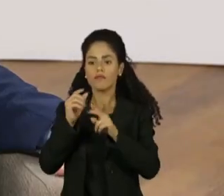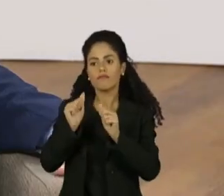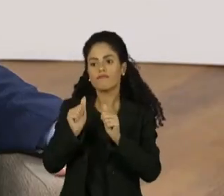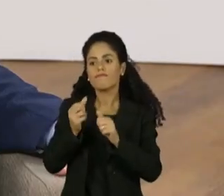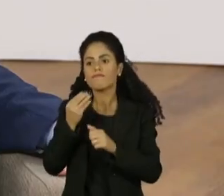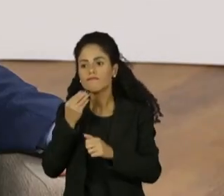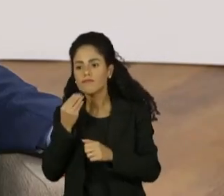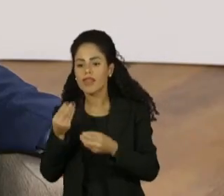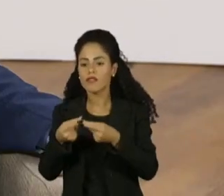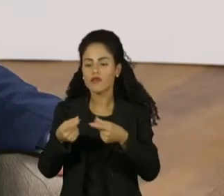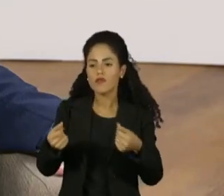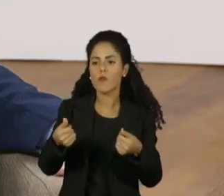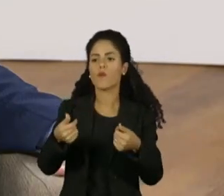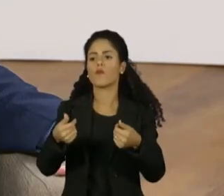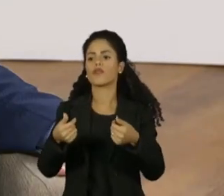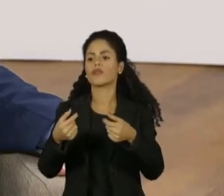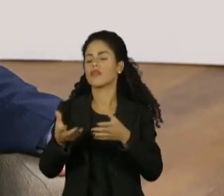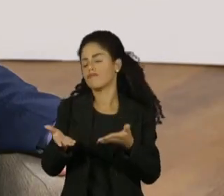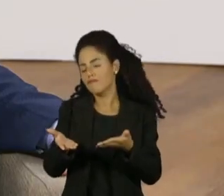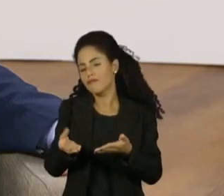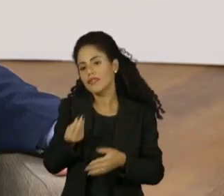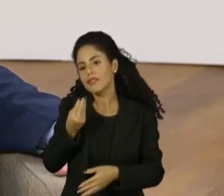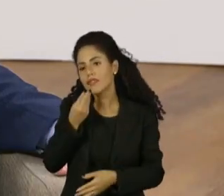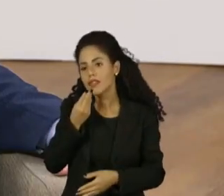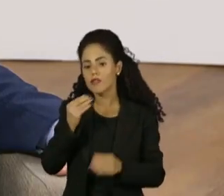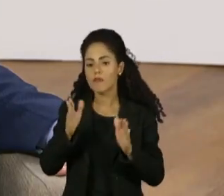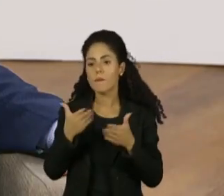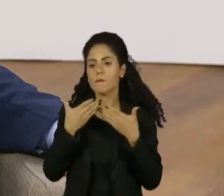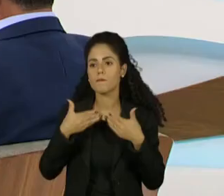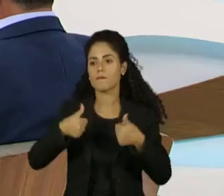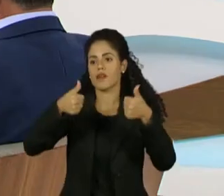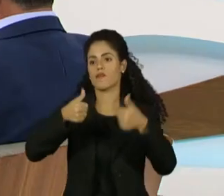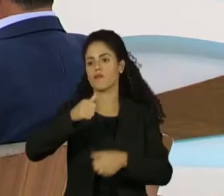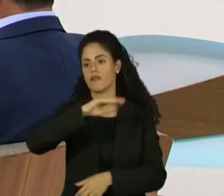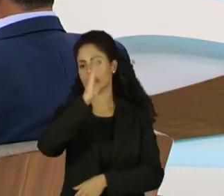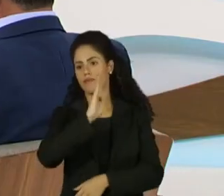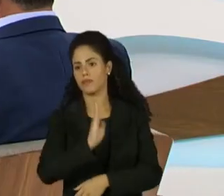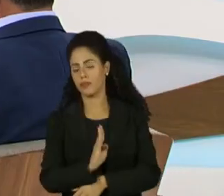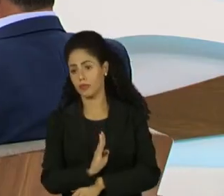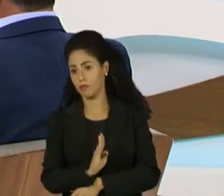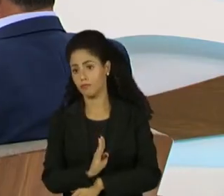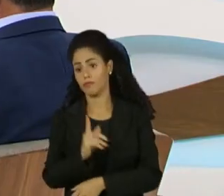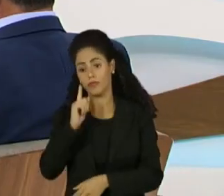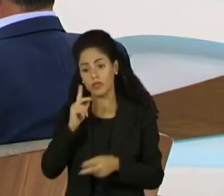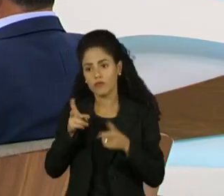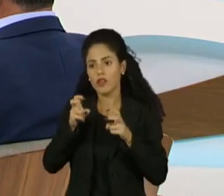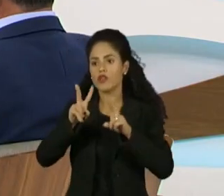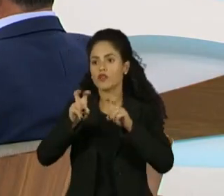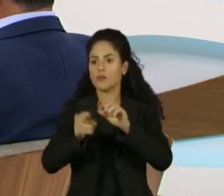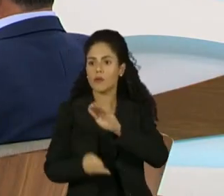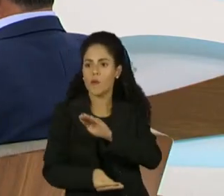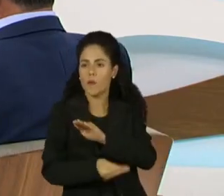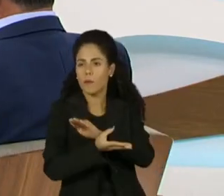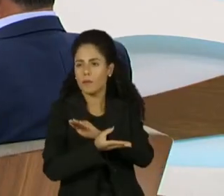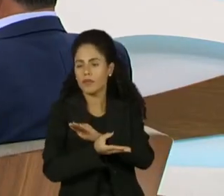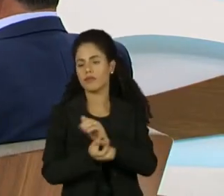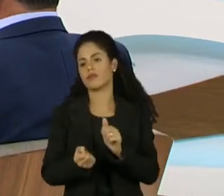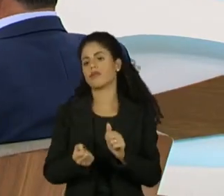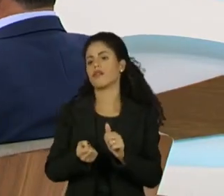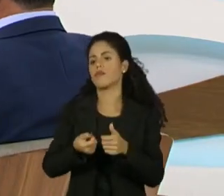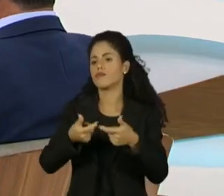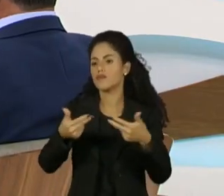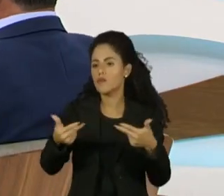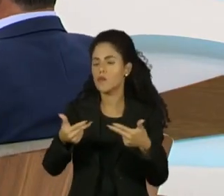as suas digitais que foram colocadas de uma maneira muito forte na história do Brasil. De corrupção, de malversação de